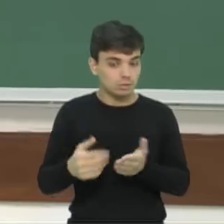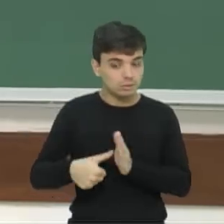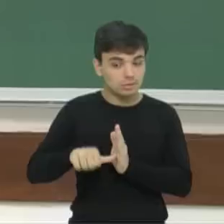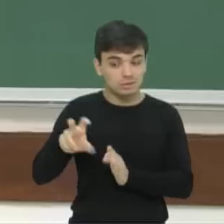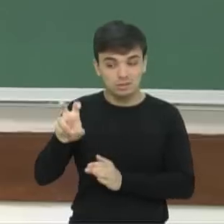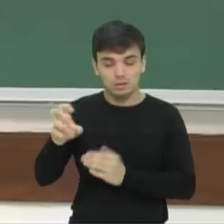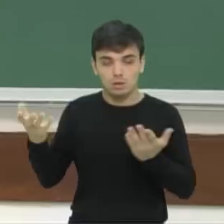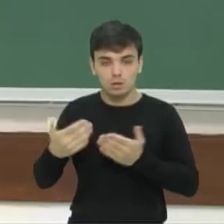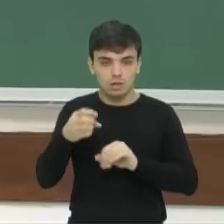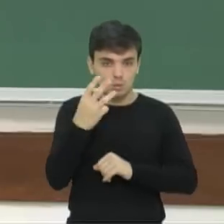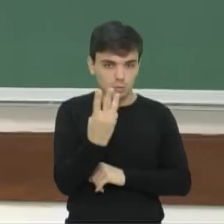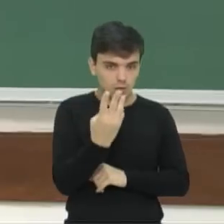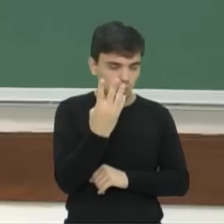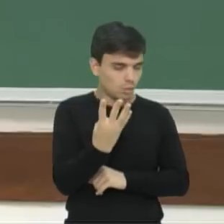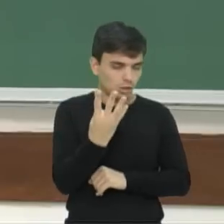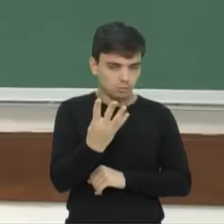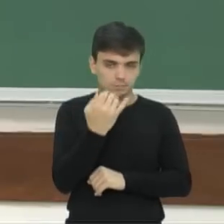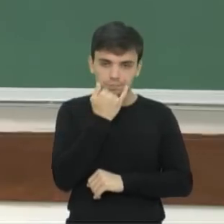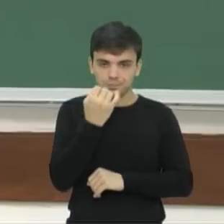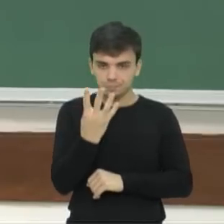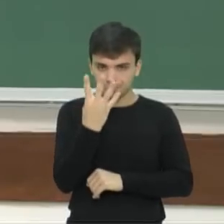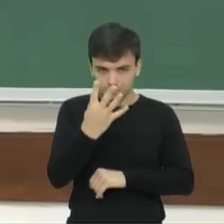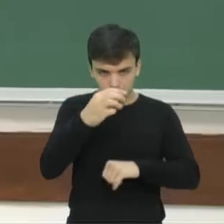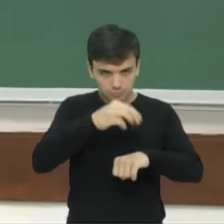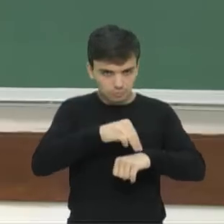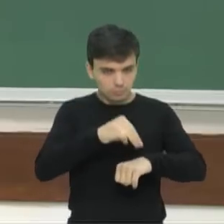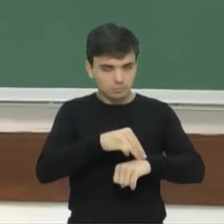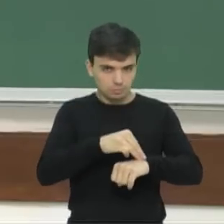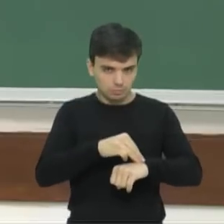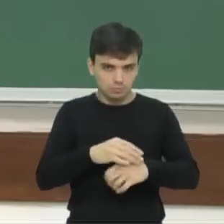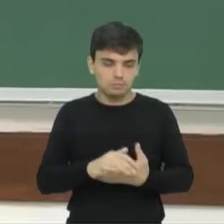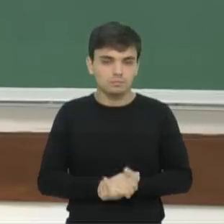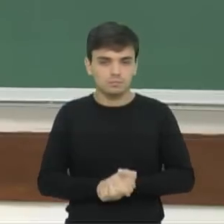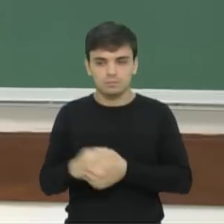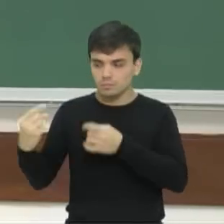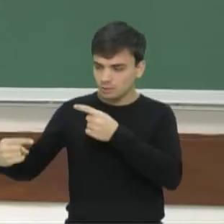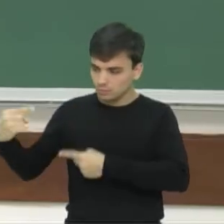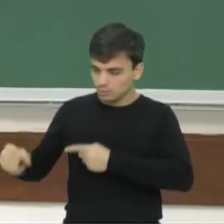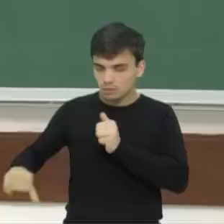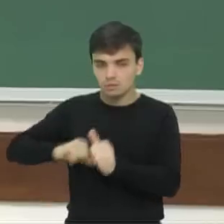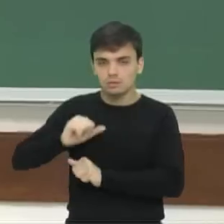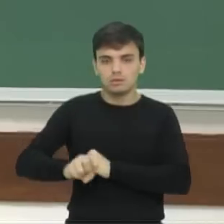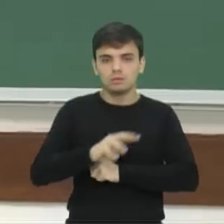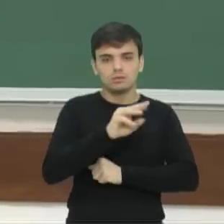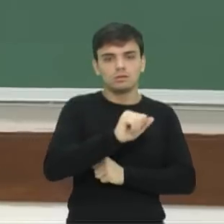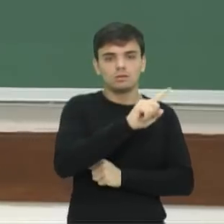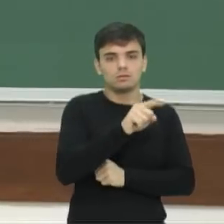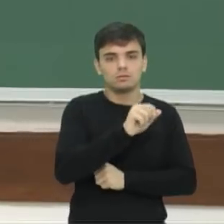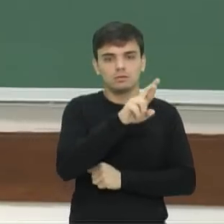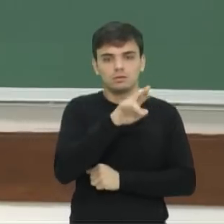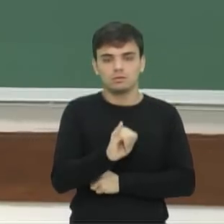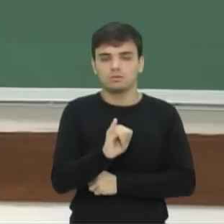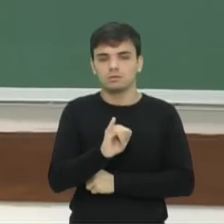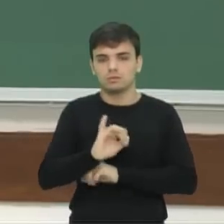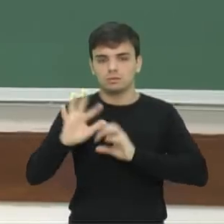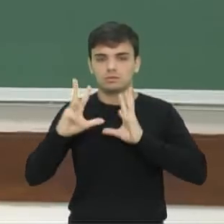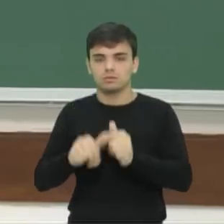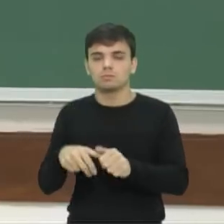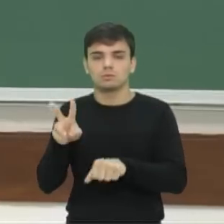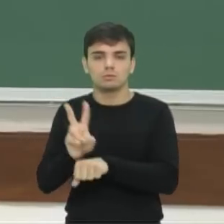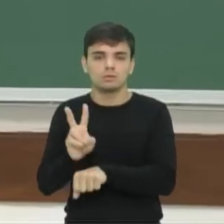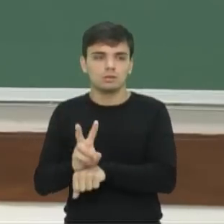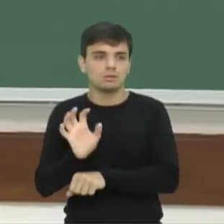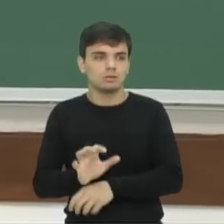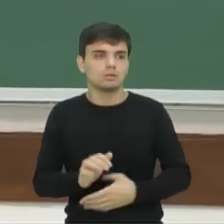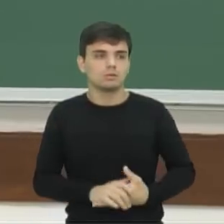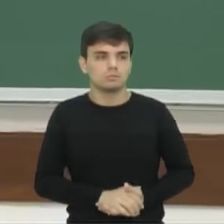diminui o tempo, a luta torna-se mais competitiva. Então como qualquer queda vira um vazare, né? Também há todos esses cuidados que devem ser